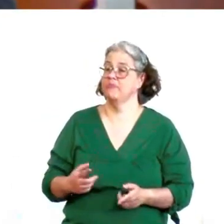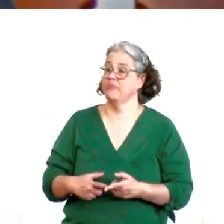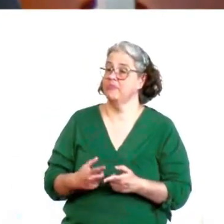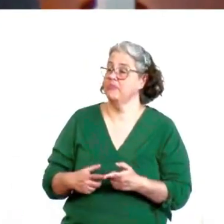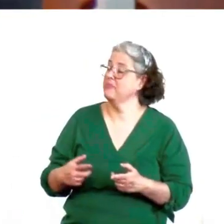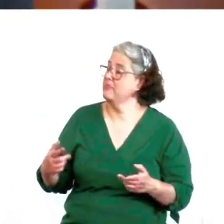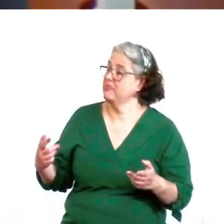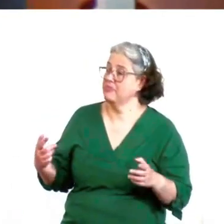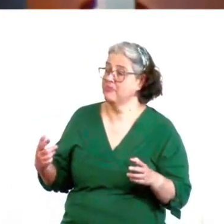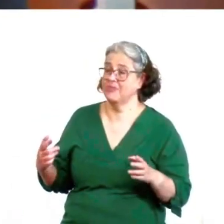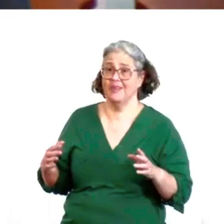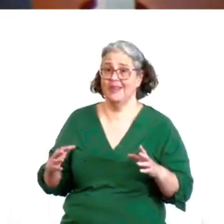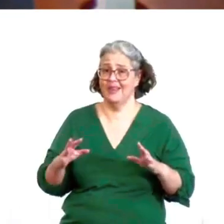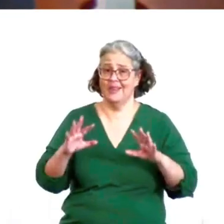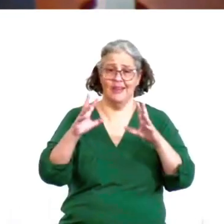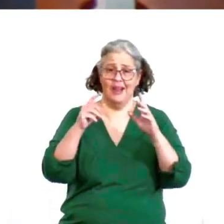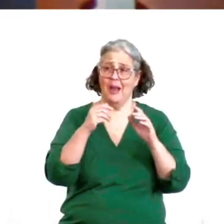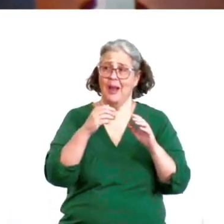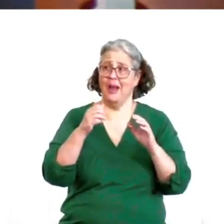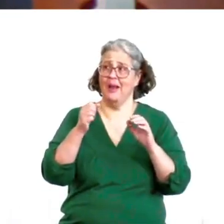serão abençoadas a partir deles,